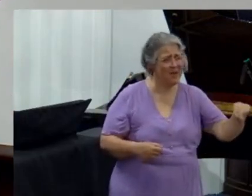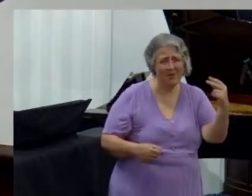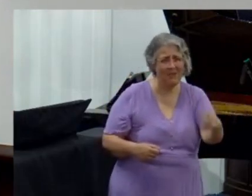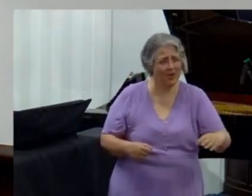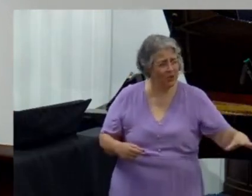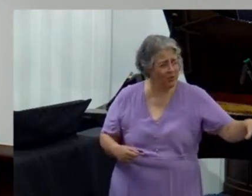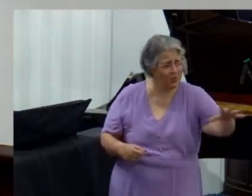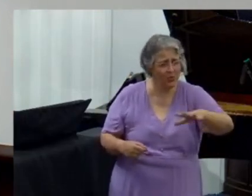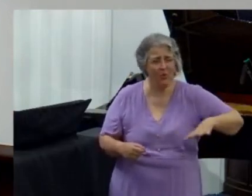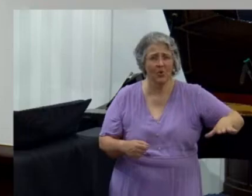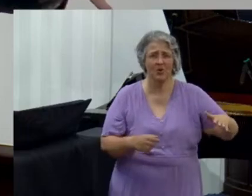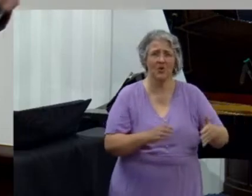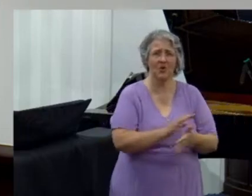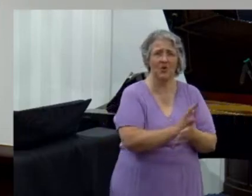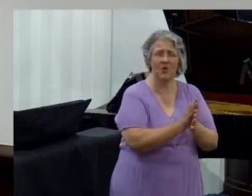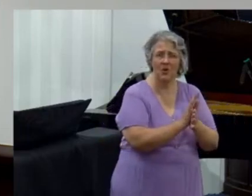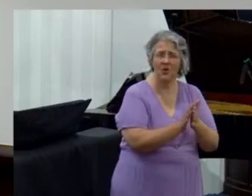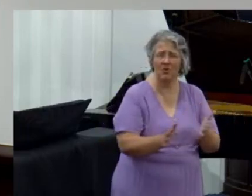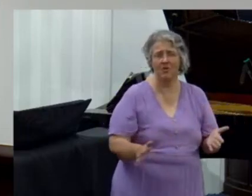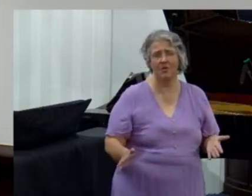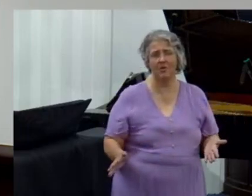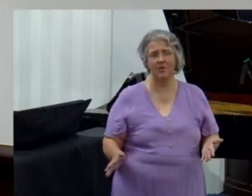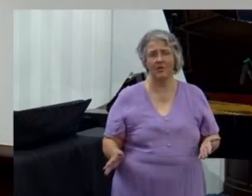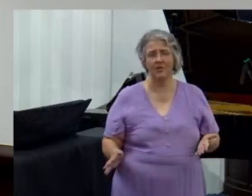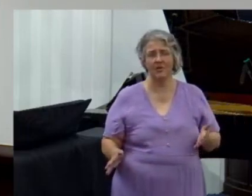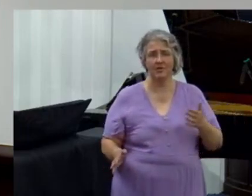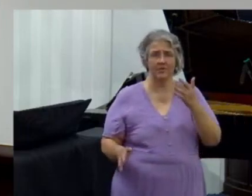acabar com uma rotina estabelecida há muito tempo.